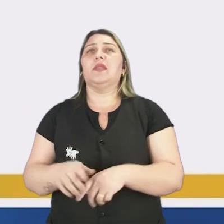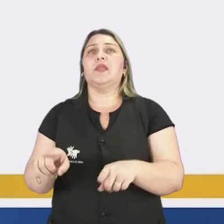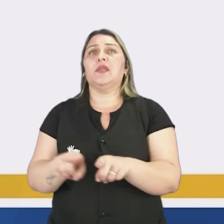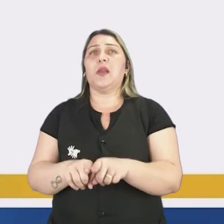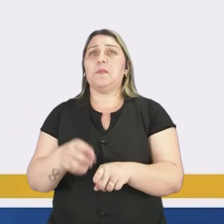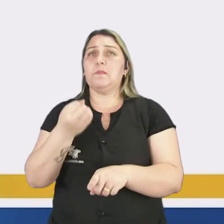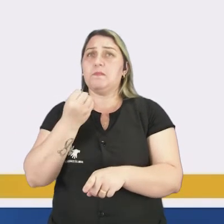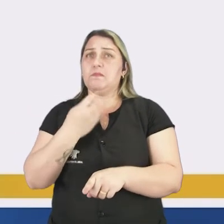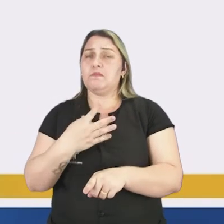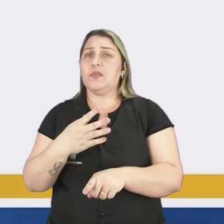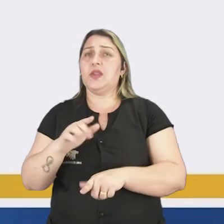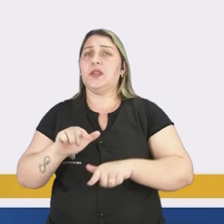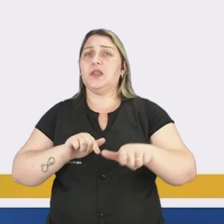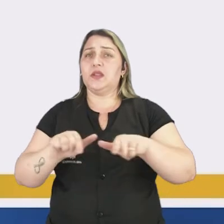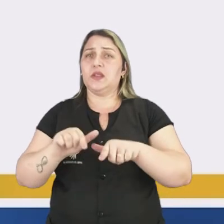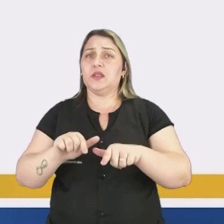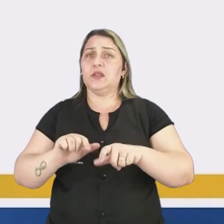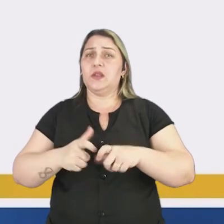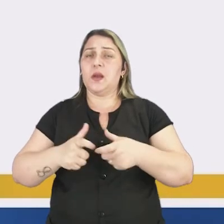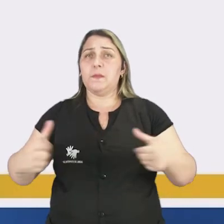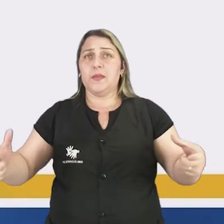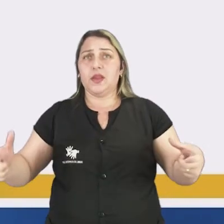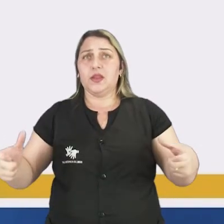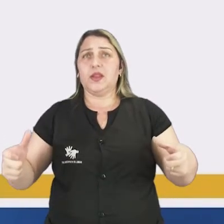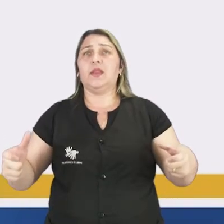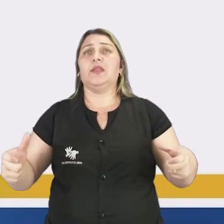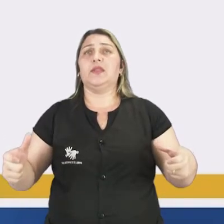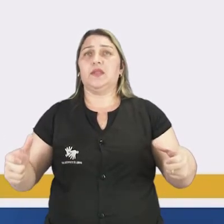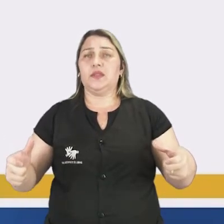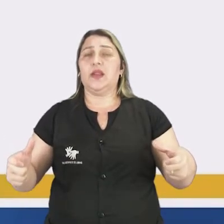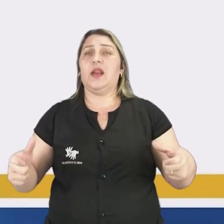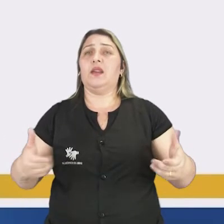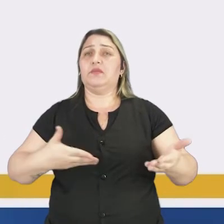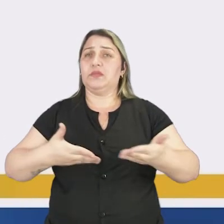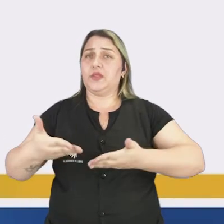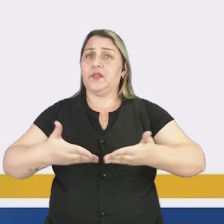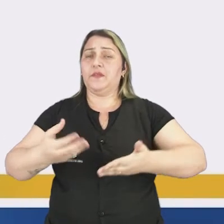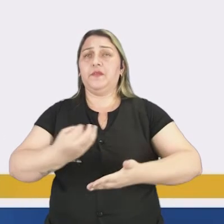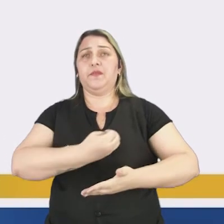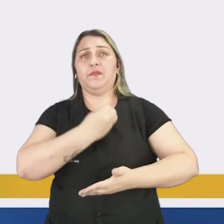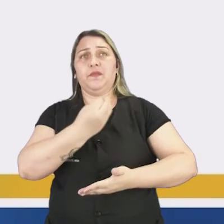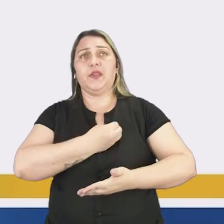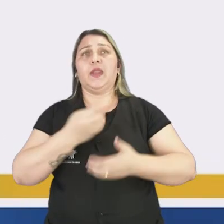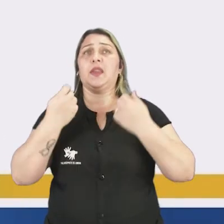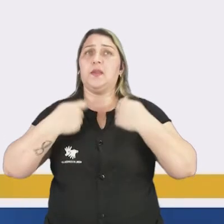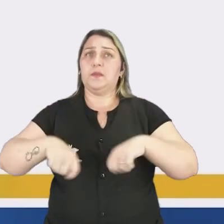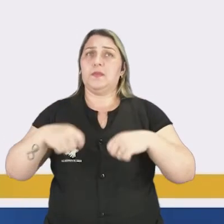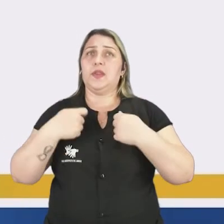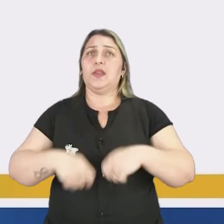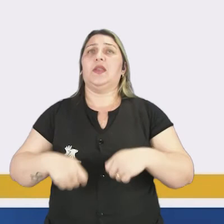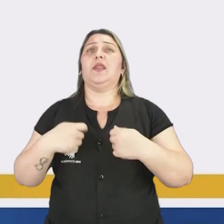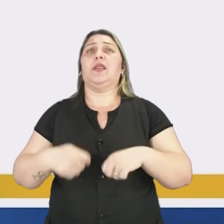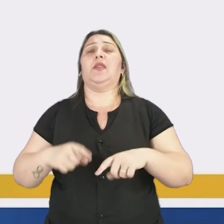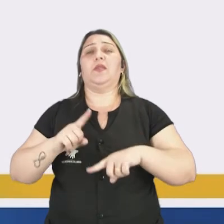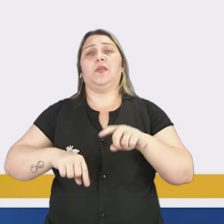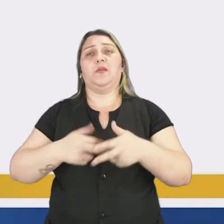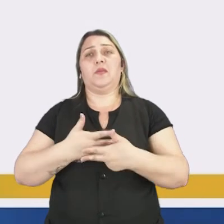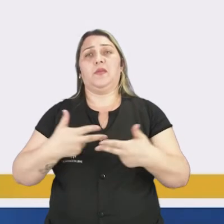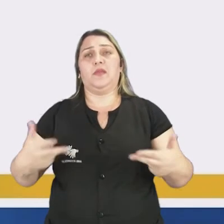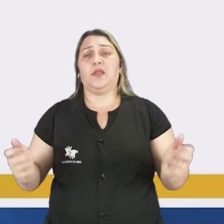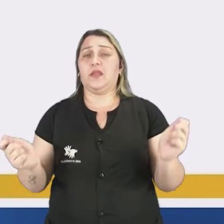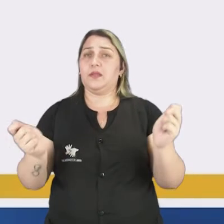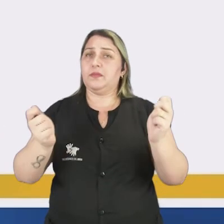de bens e serviços se acelera, longe de atender à vida útil dos equipamentos e